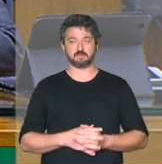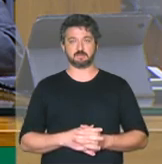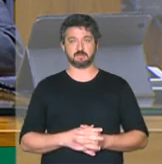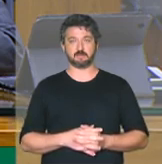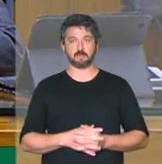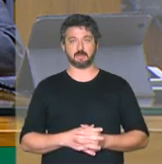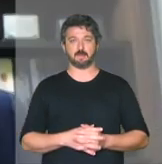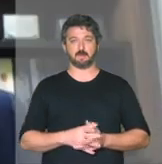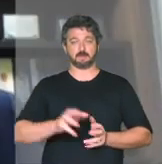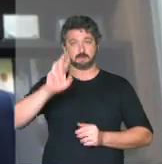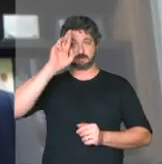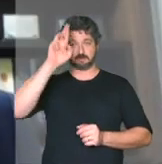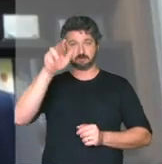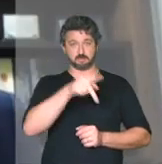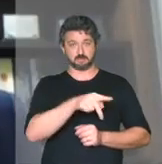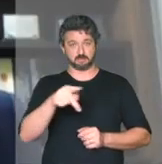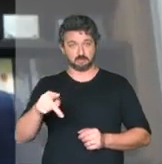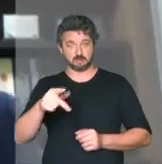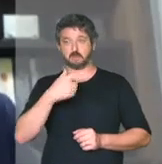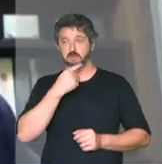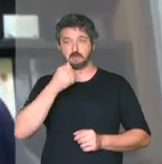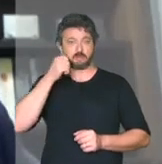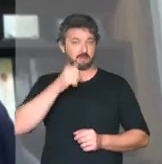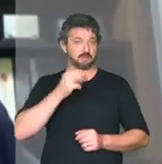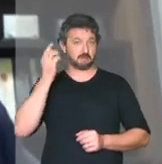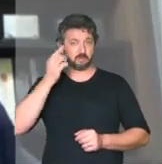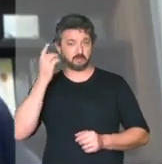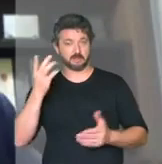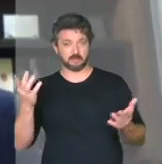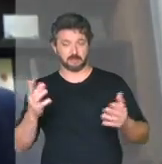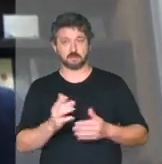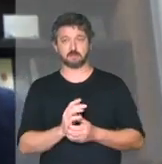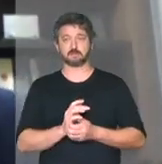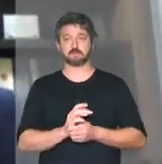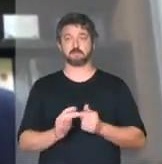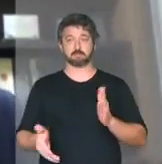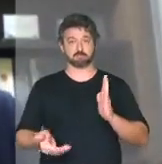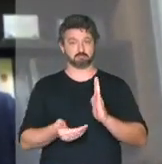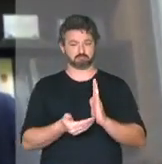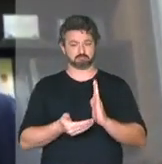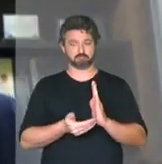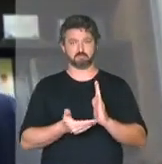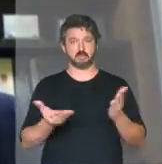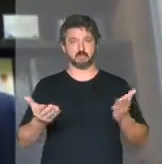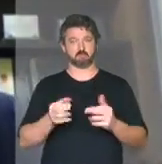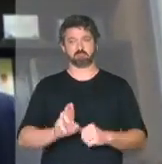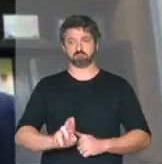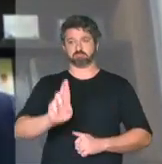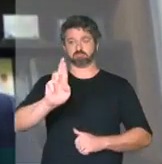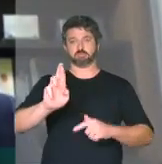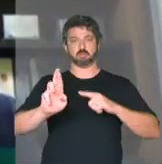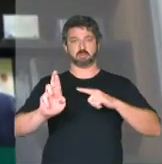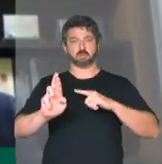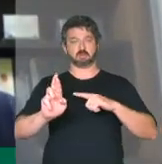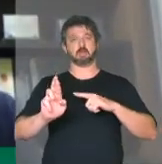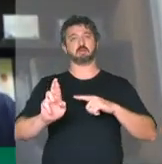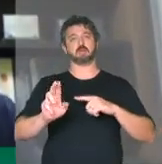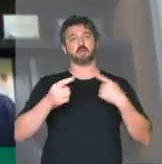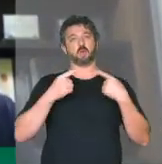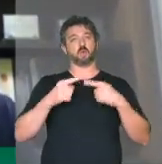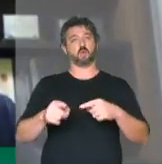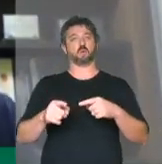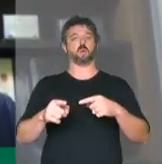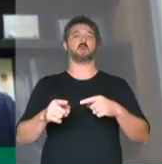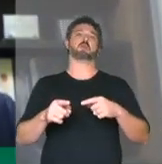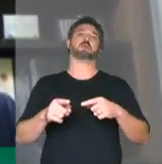Senhor presidente, senhoras deputadas, senhores deputados, a Câmara Federal vem assumindo protagonismo no combate à pandemia